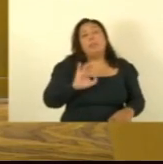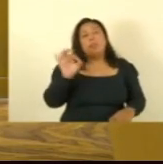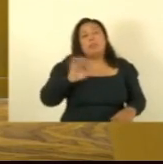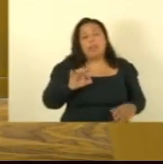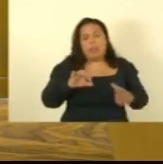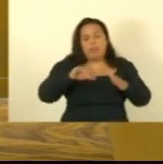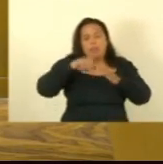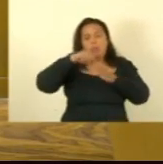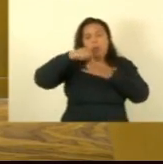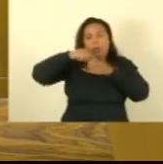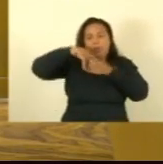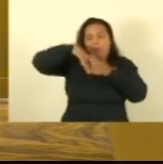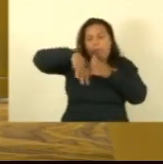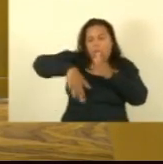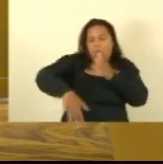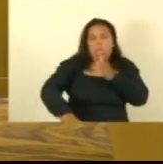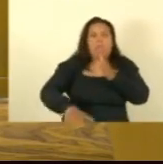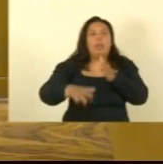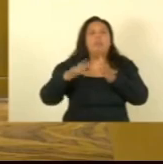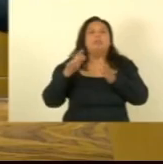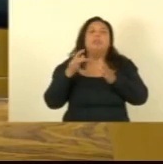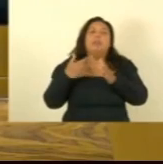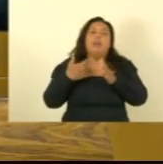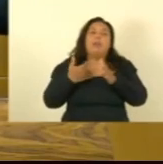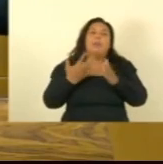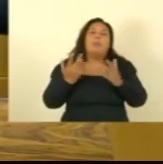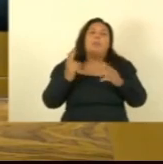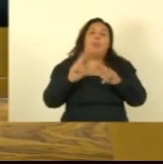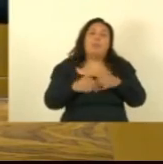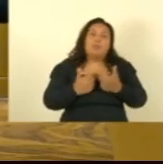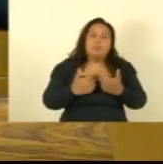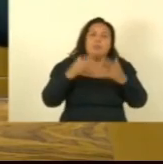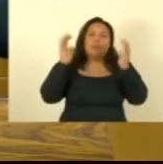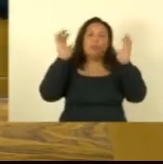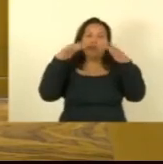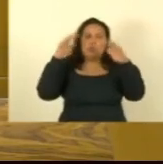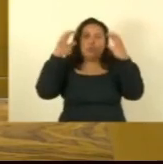foi totalmente deteriorada,